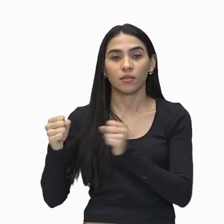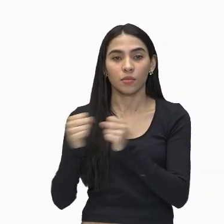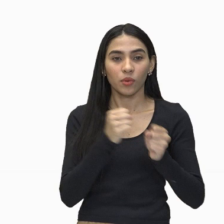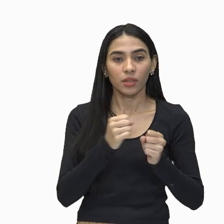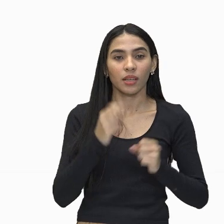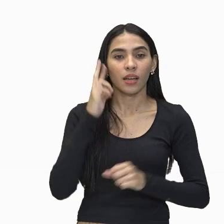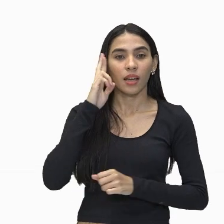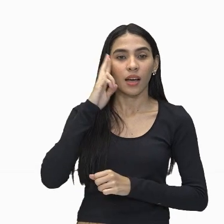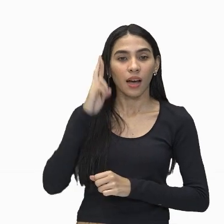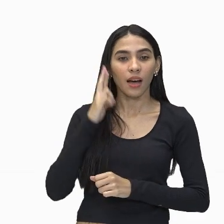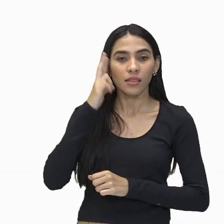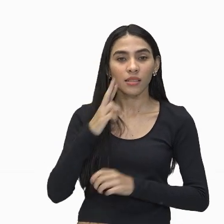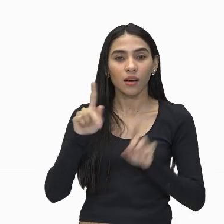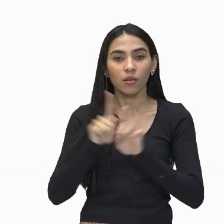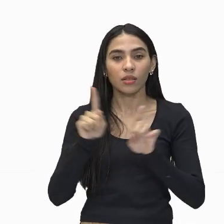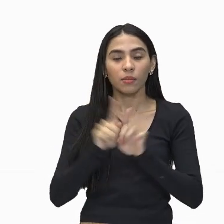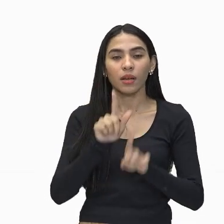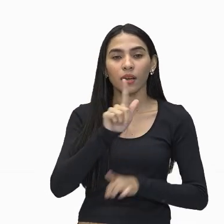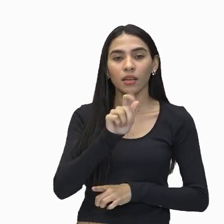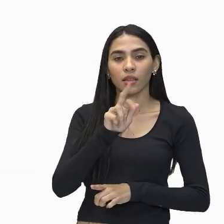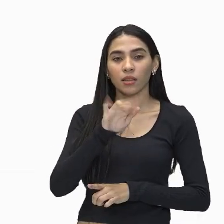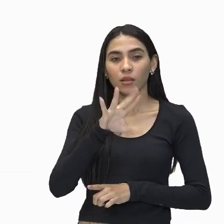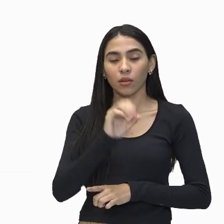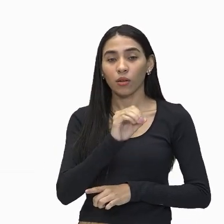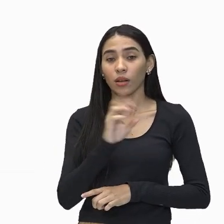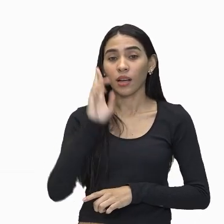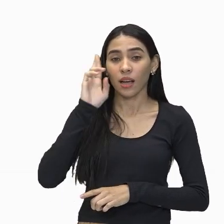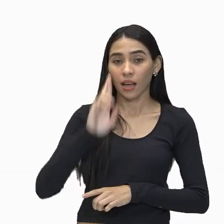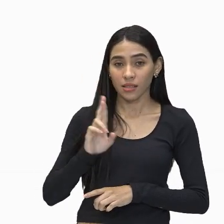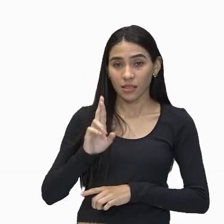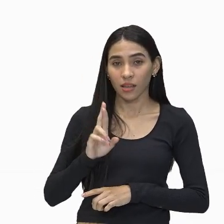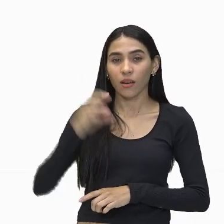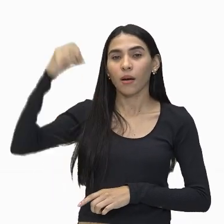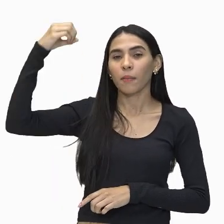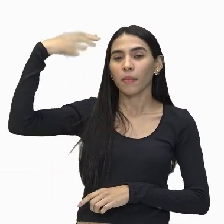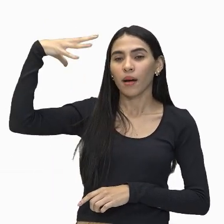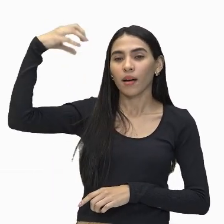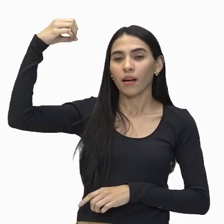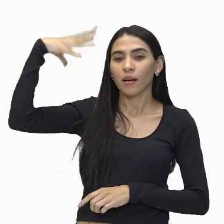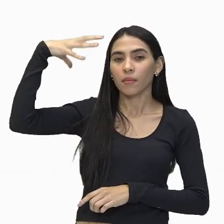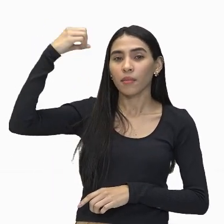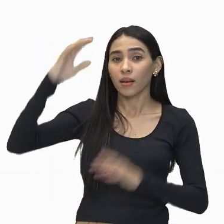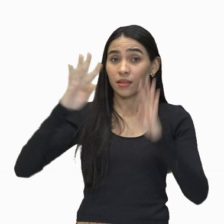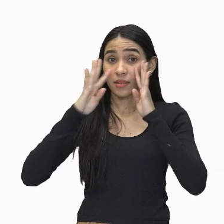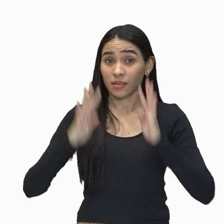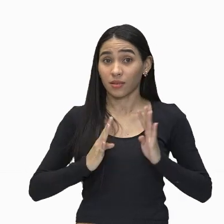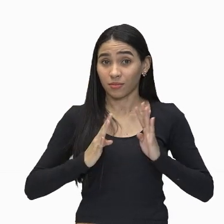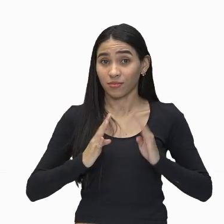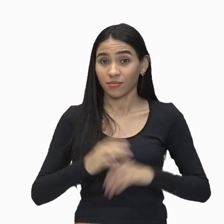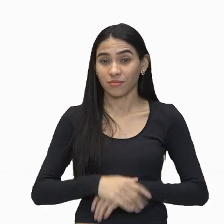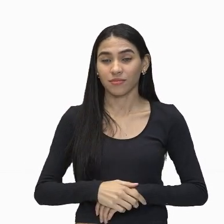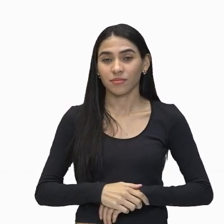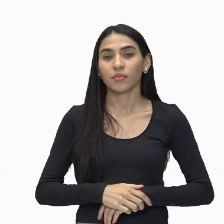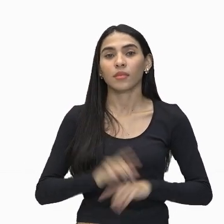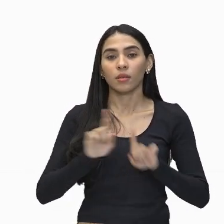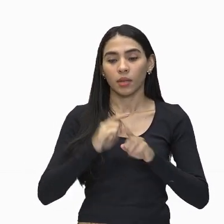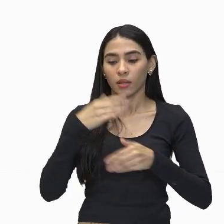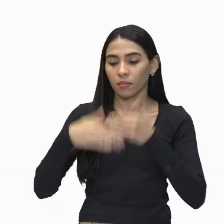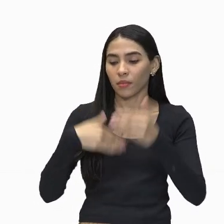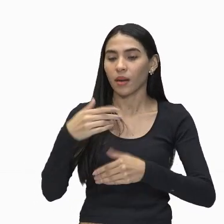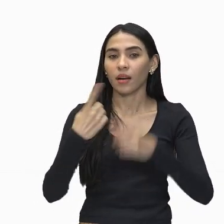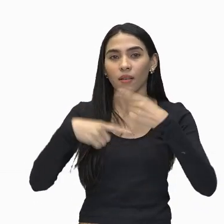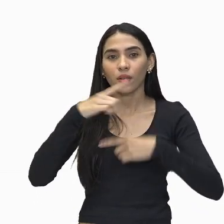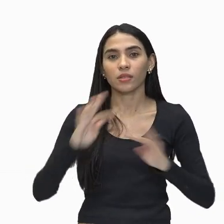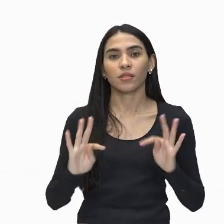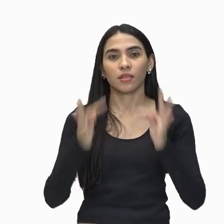da razão, a glória da razão estava ali, olha aquela luzinha ali dizendo, fique ligado, né? Os progressos